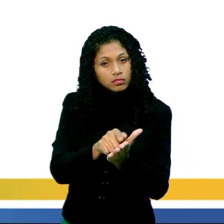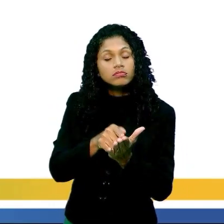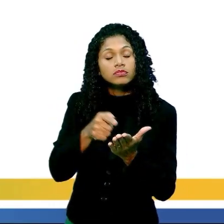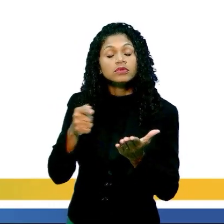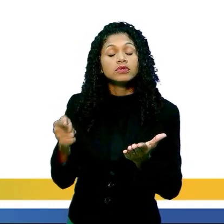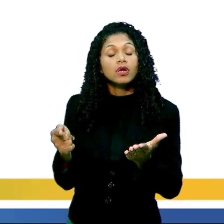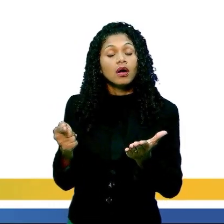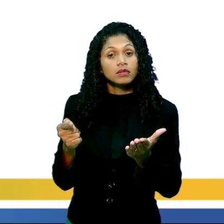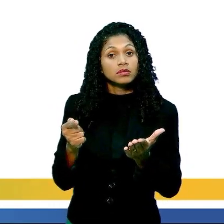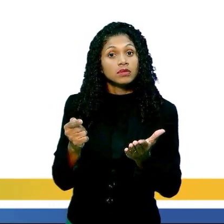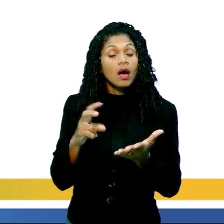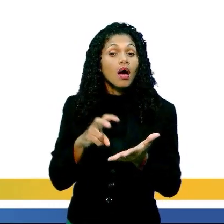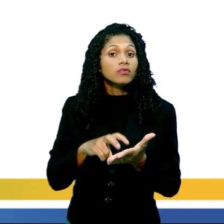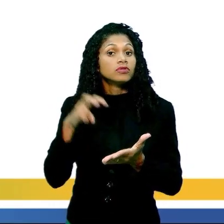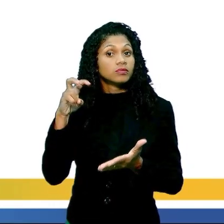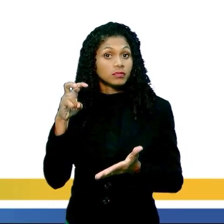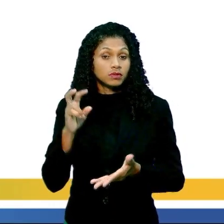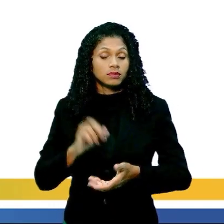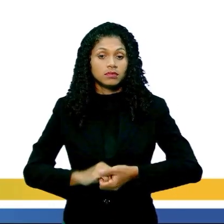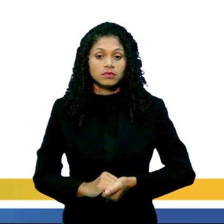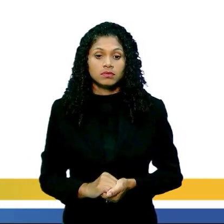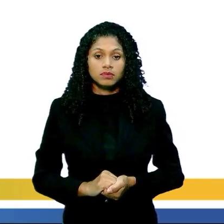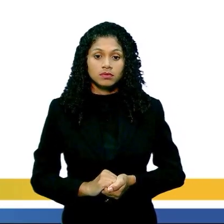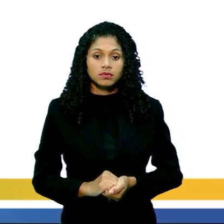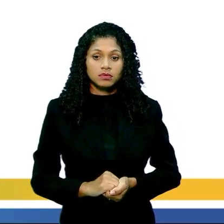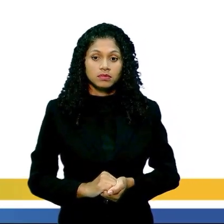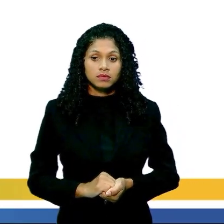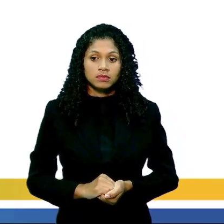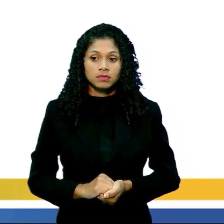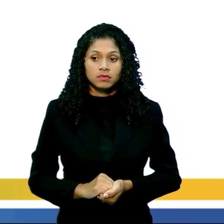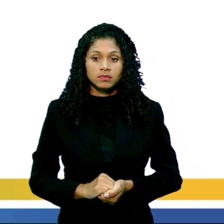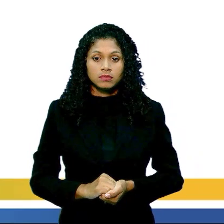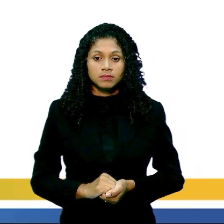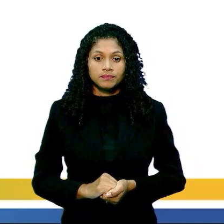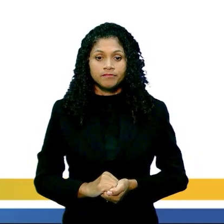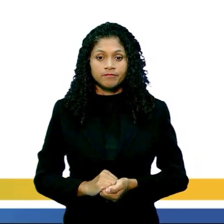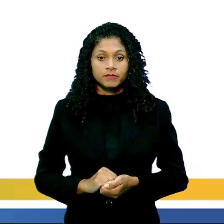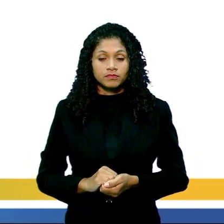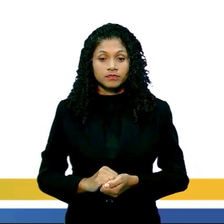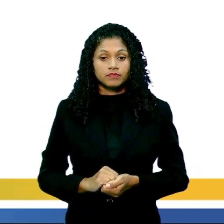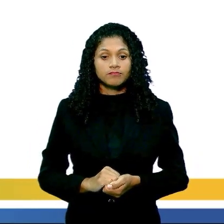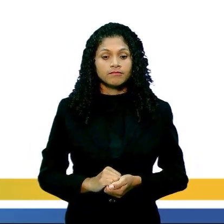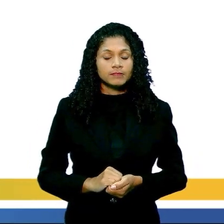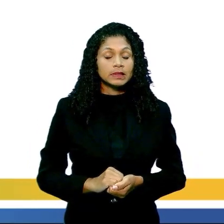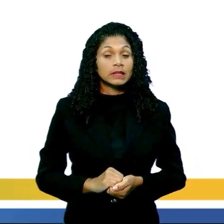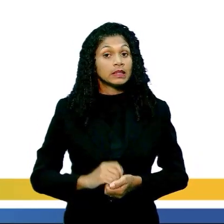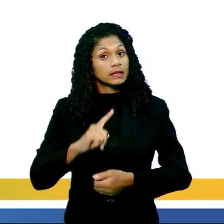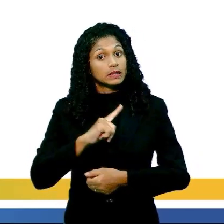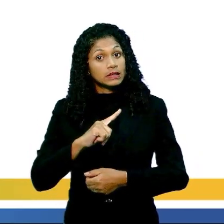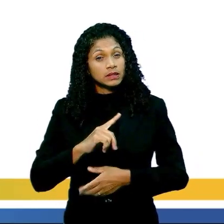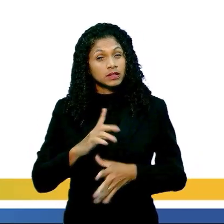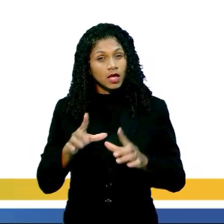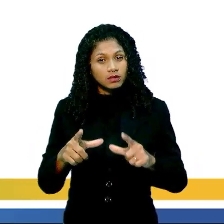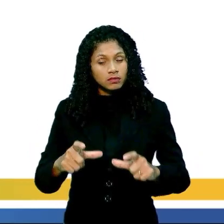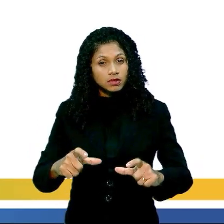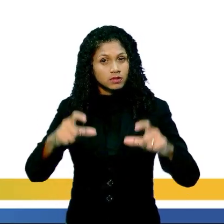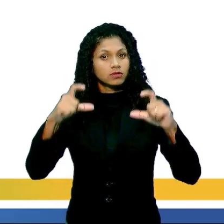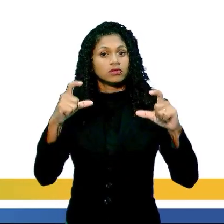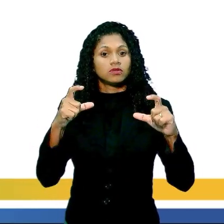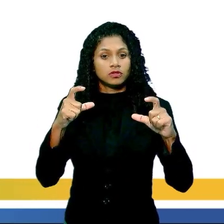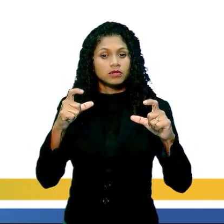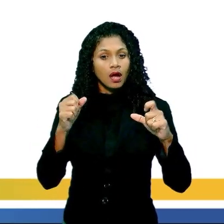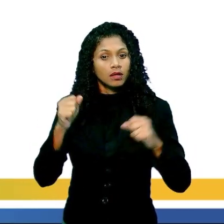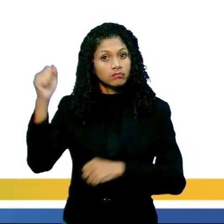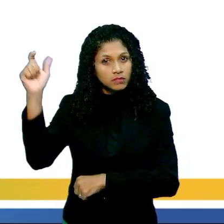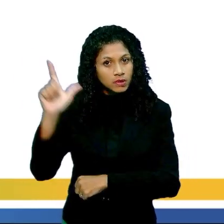aí na tela de vocês que estão destacados os verbos de cada uma dessas frases, ok? Na